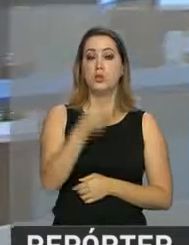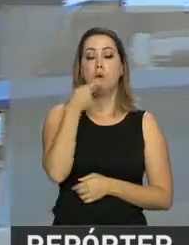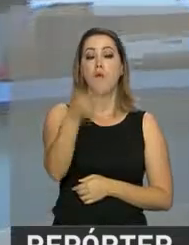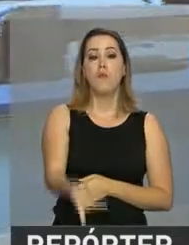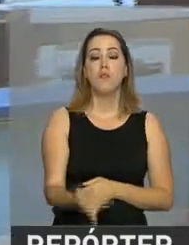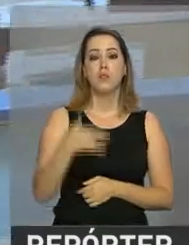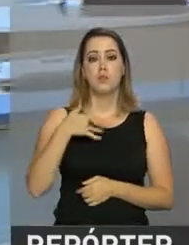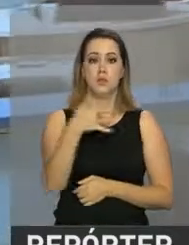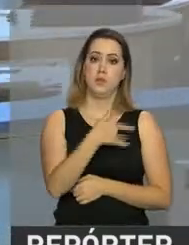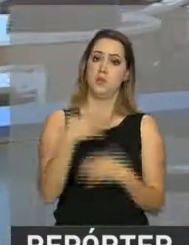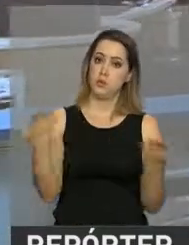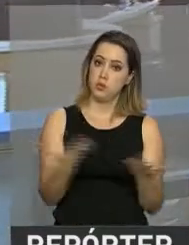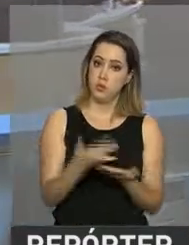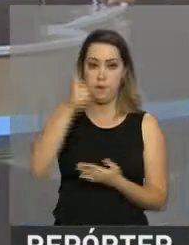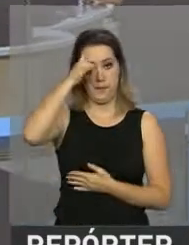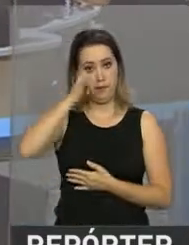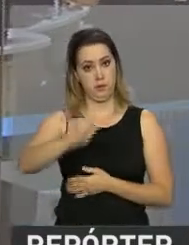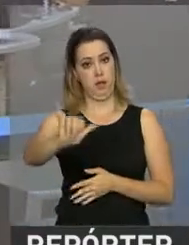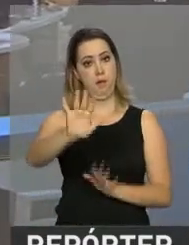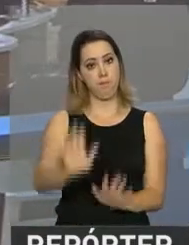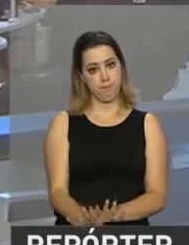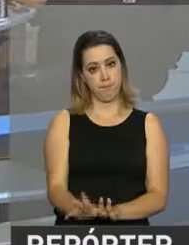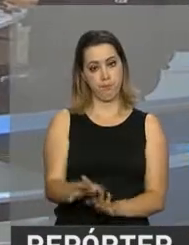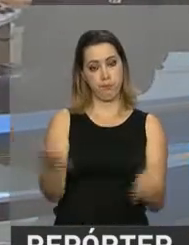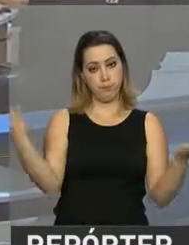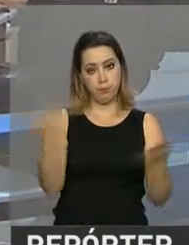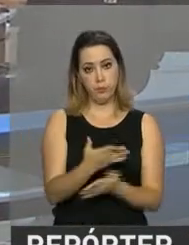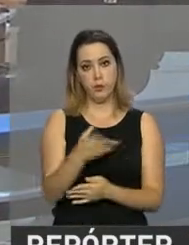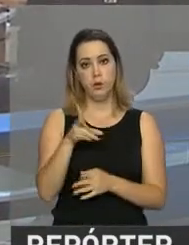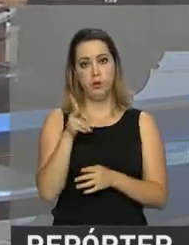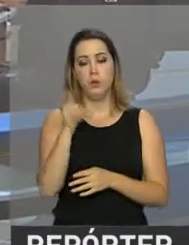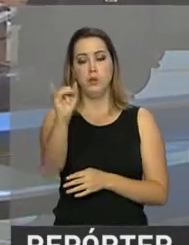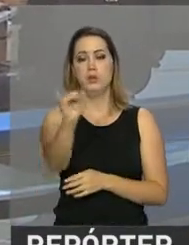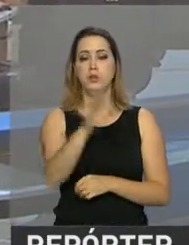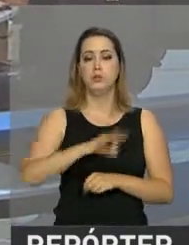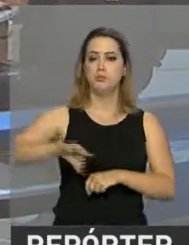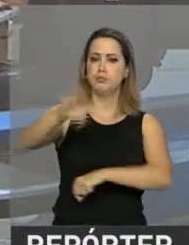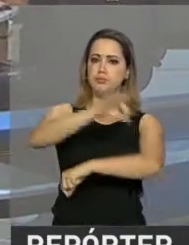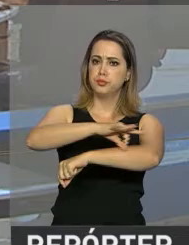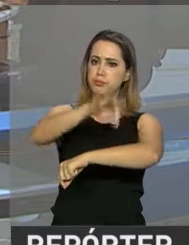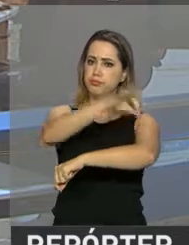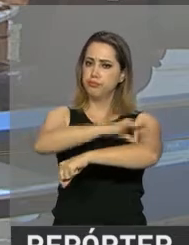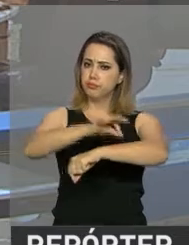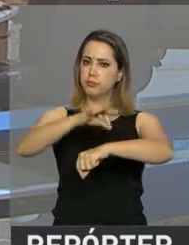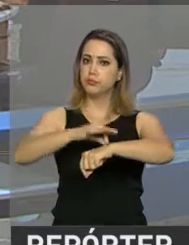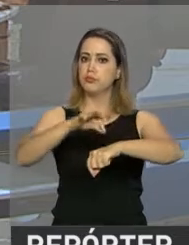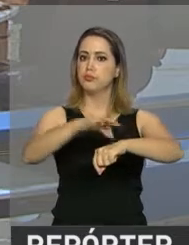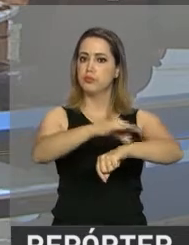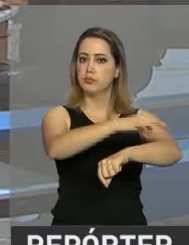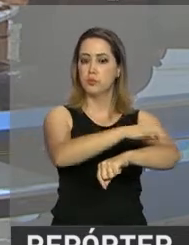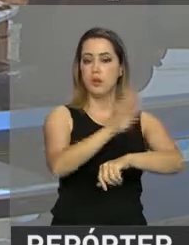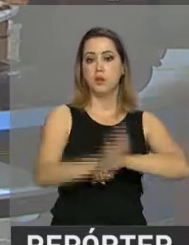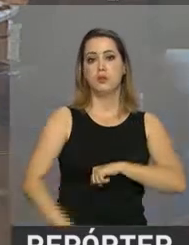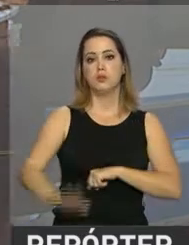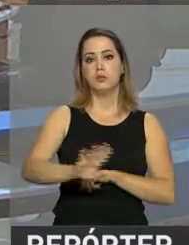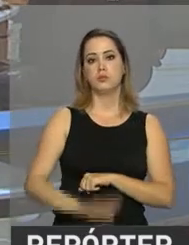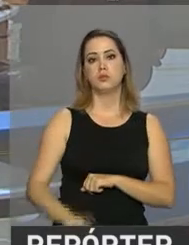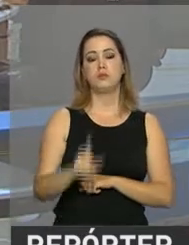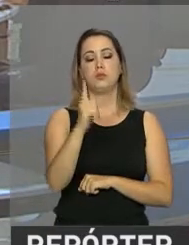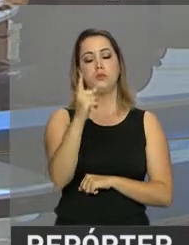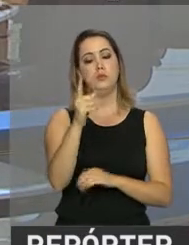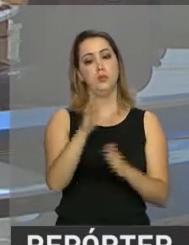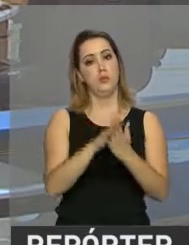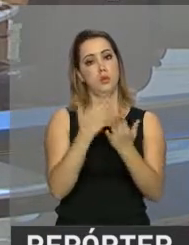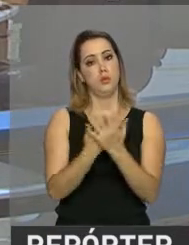mas sobre prevenção. No Dia Nacional de Combate ao Mosquito Transmissor da Dengue, Chikungunya e Zika, crianças de uma escola de São